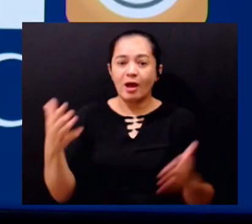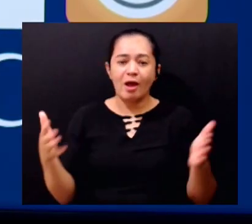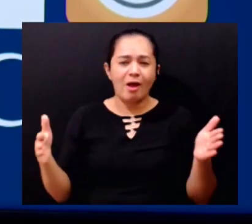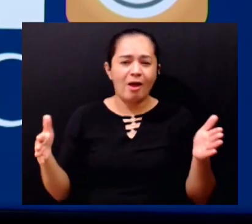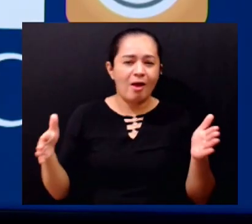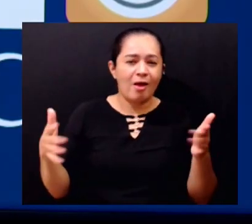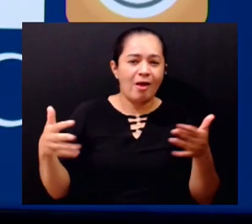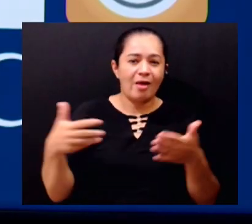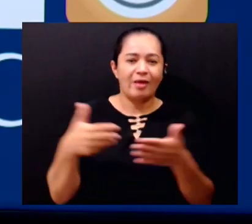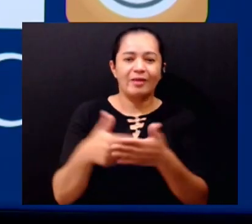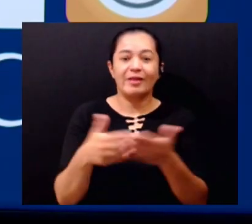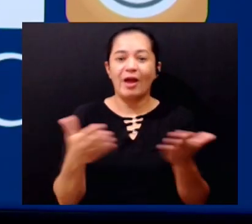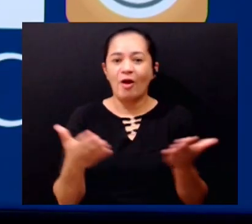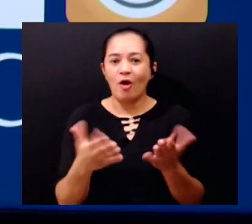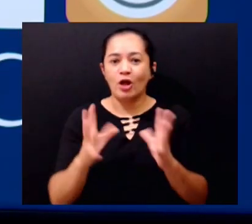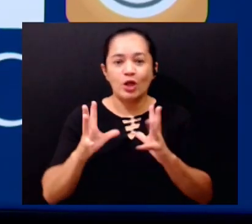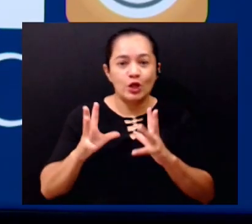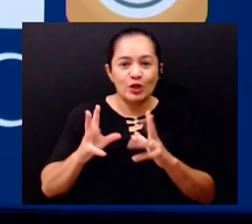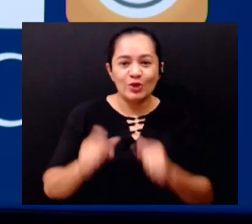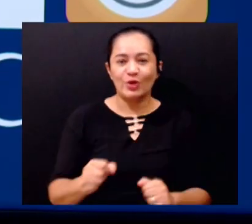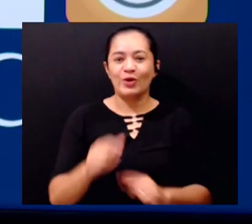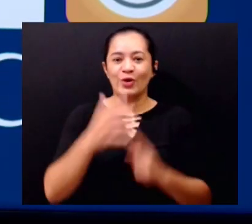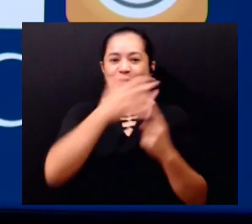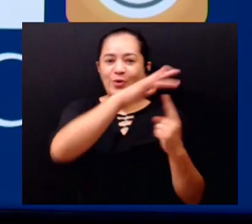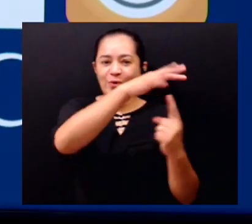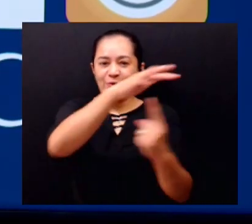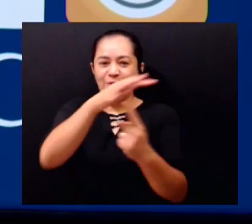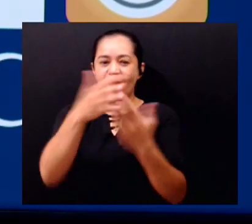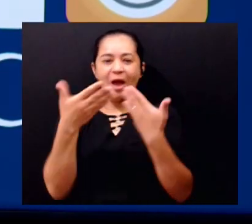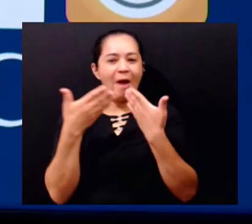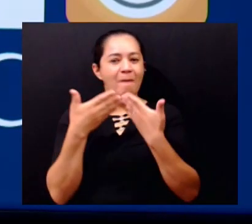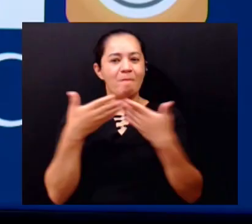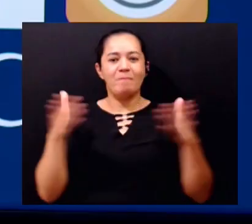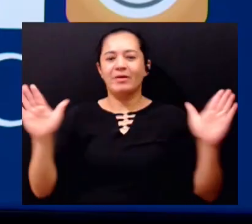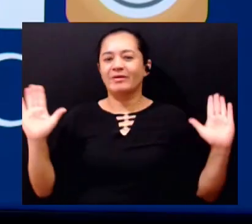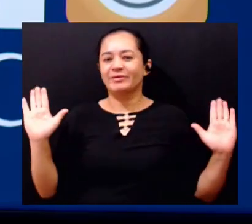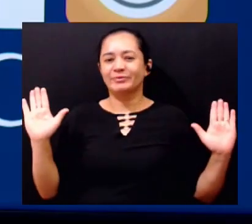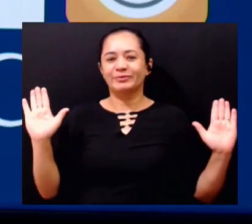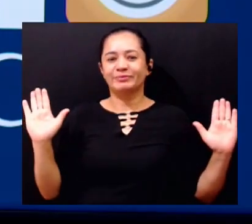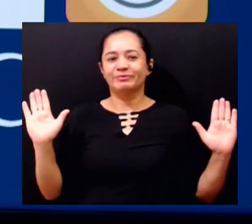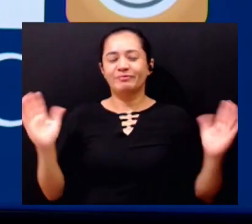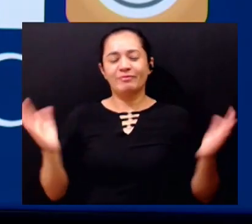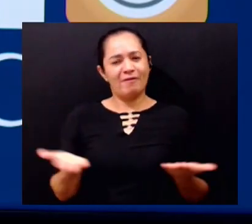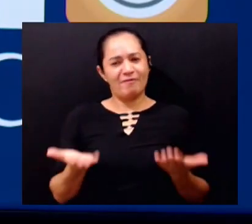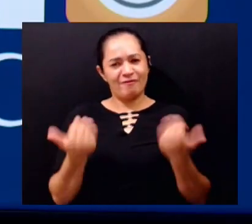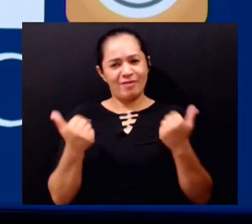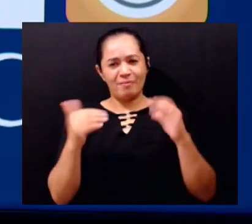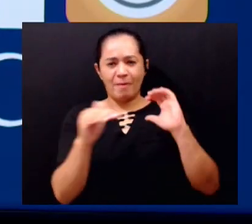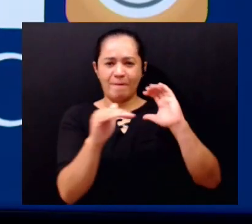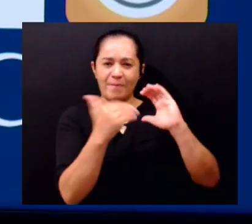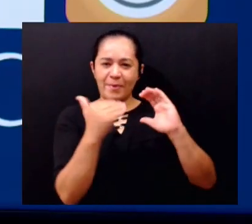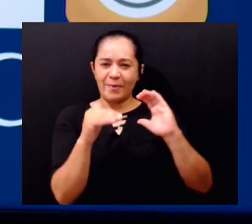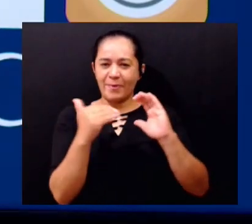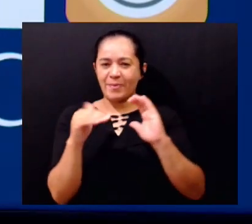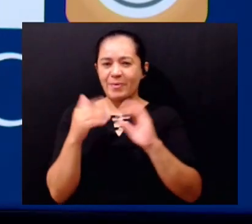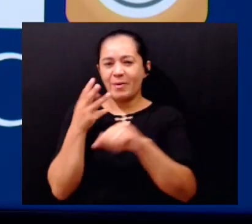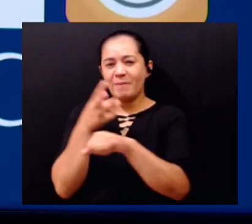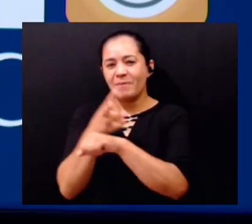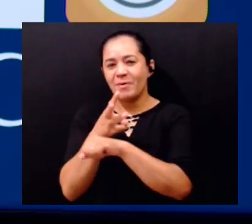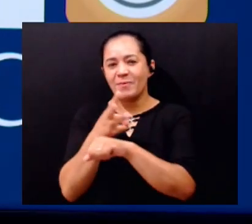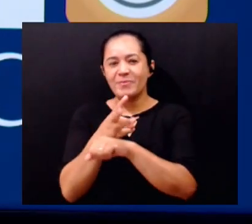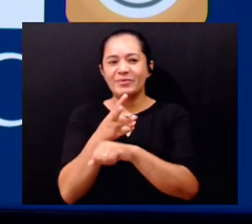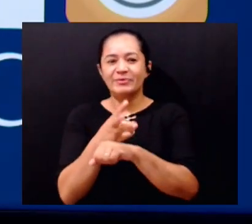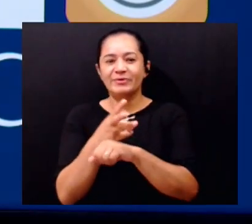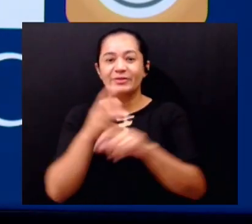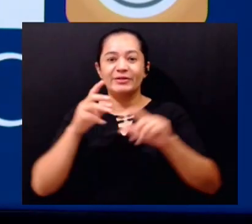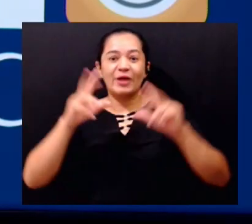de Campinas estão abertos. Vamos lá, manda pra gente a sua mensagem aí sobre quadrinhos, tá? A gente